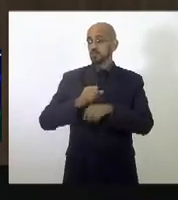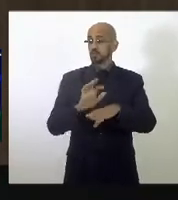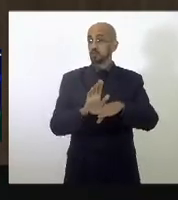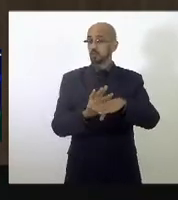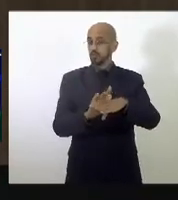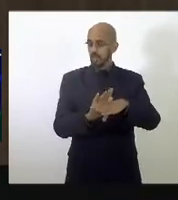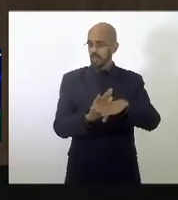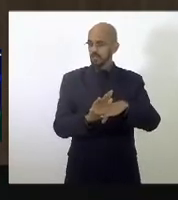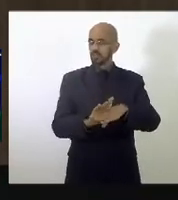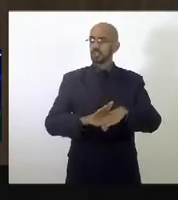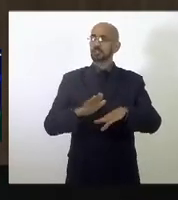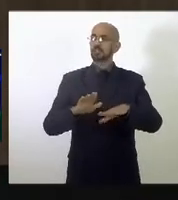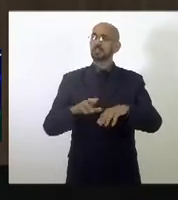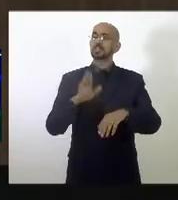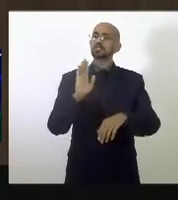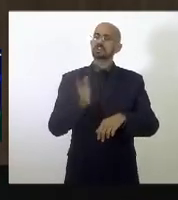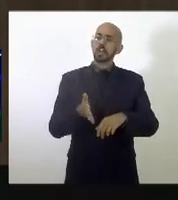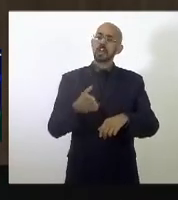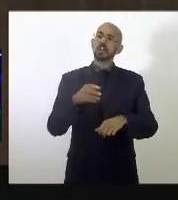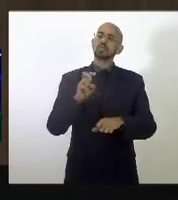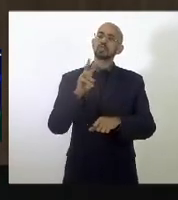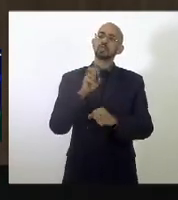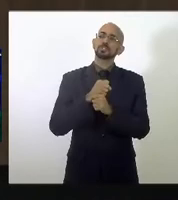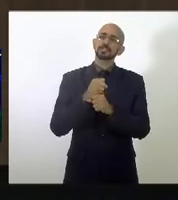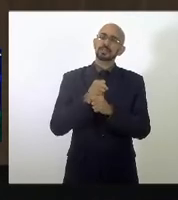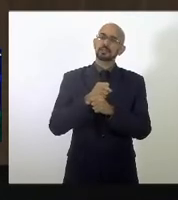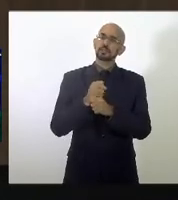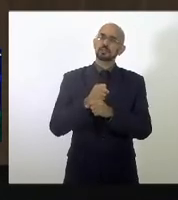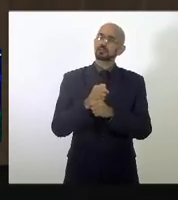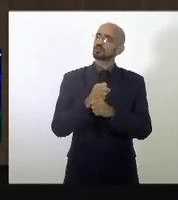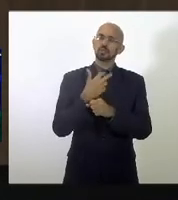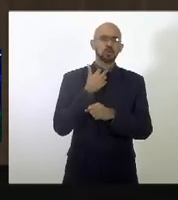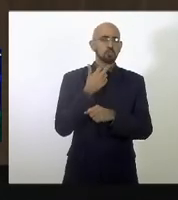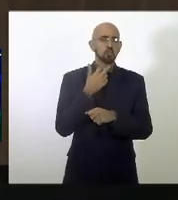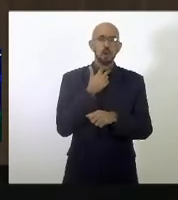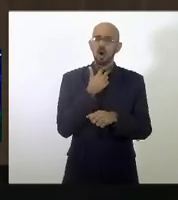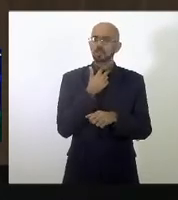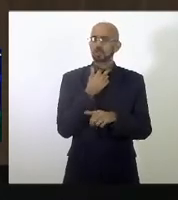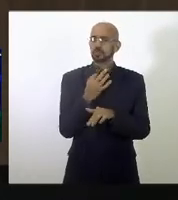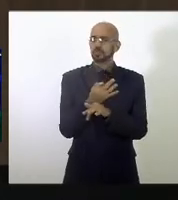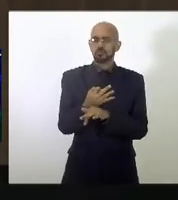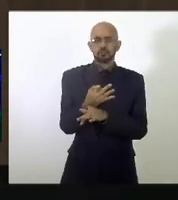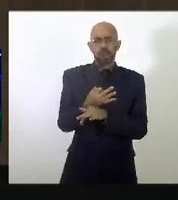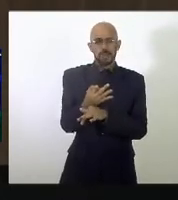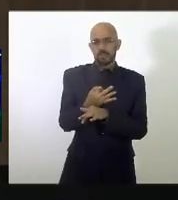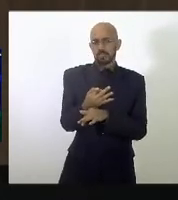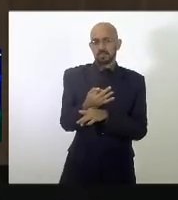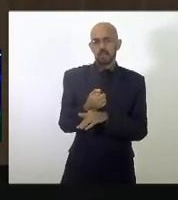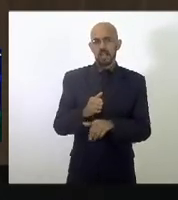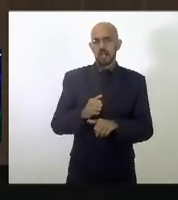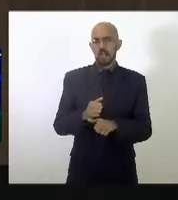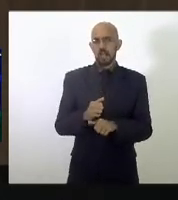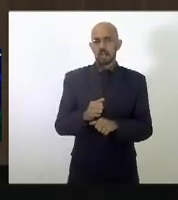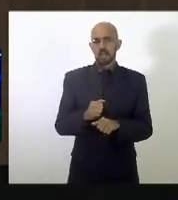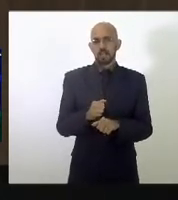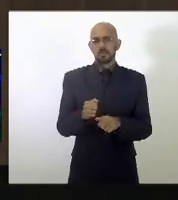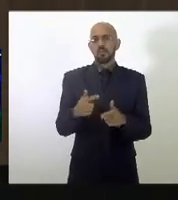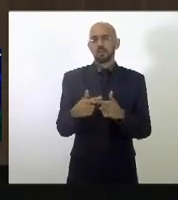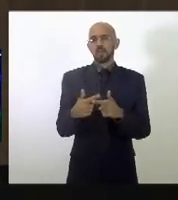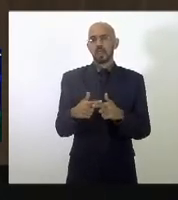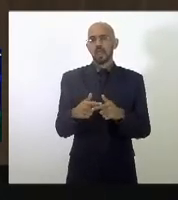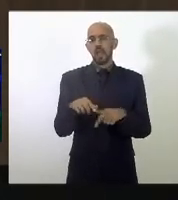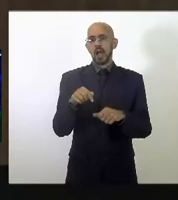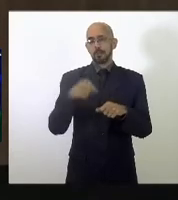municipalidade, que estão há 2 anos sem poder tirar férias, né? A prefeitura tem dado férias